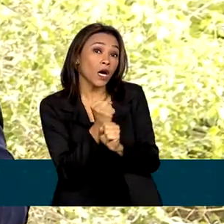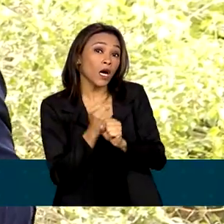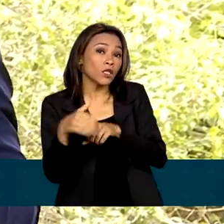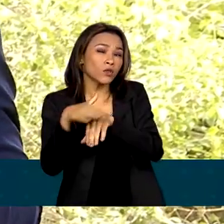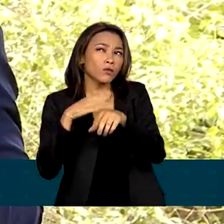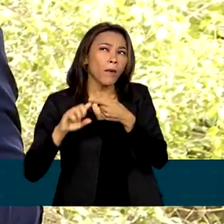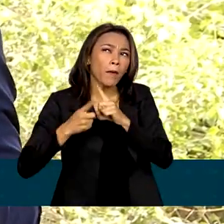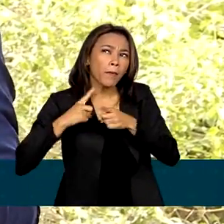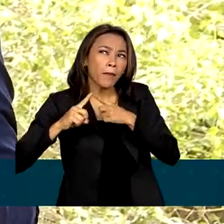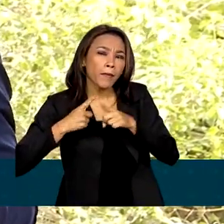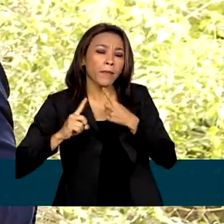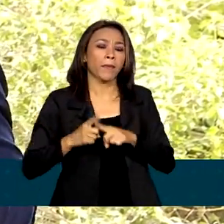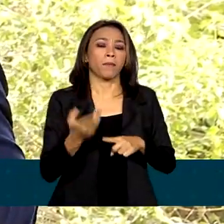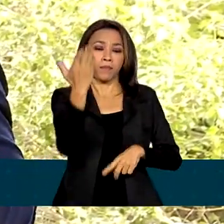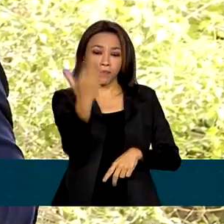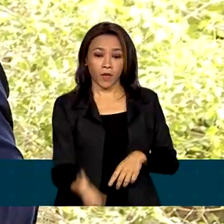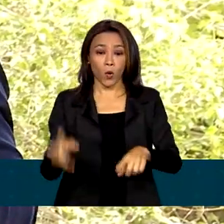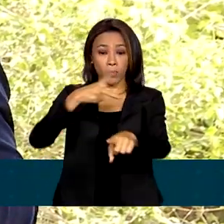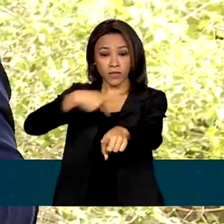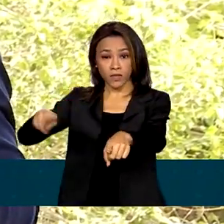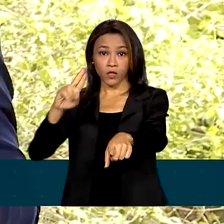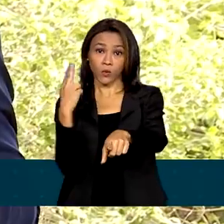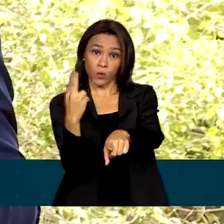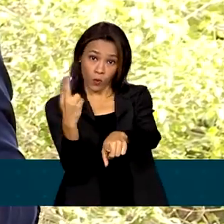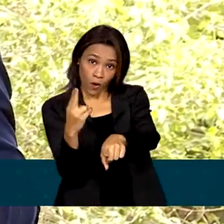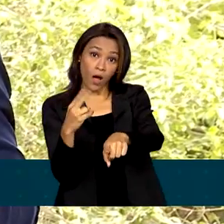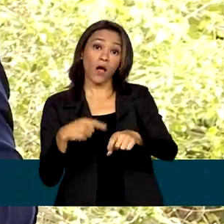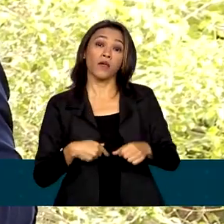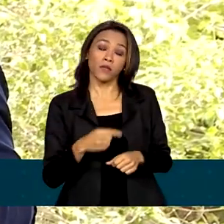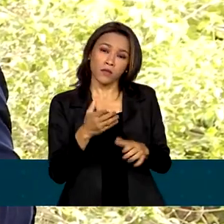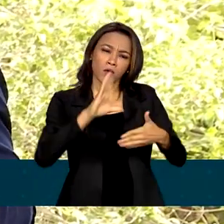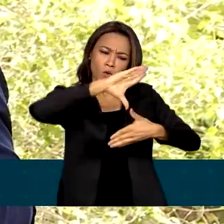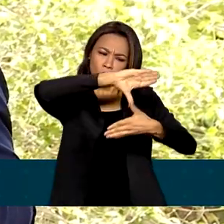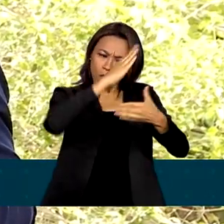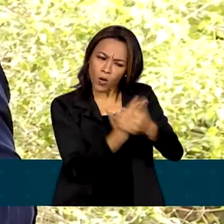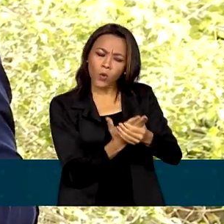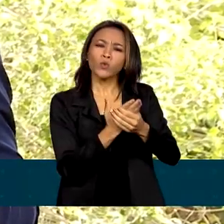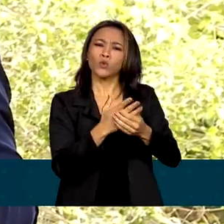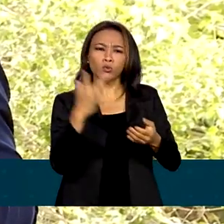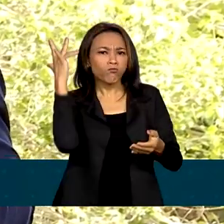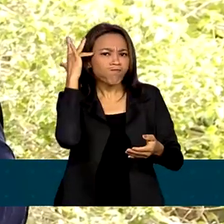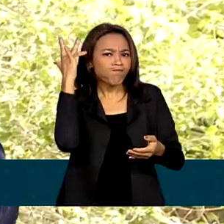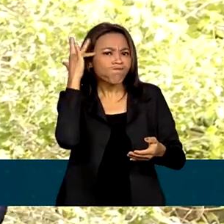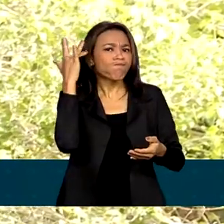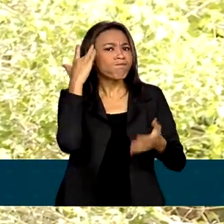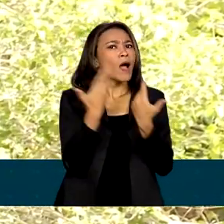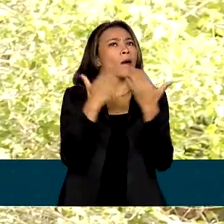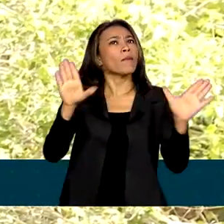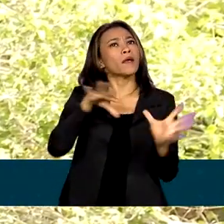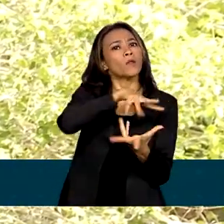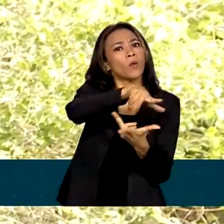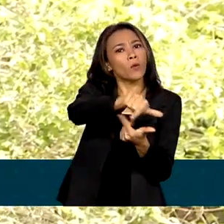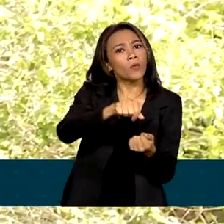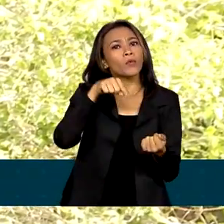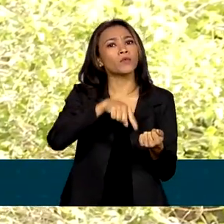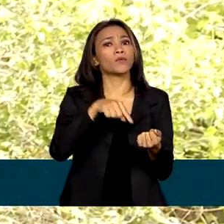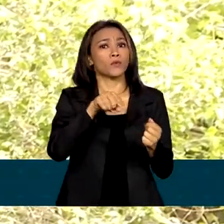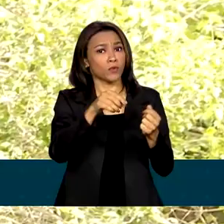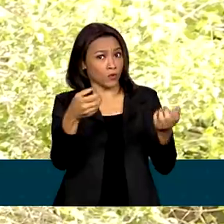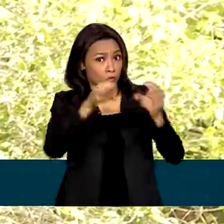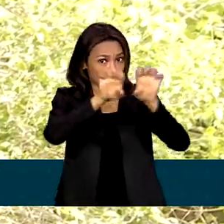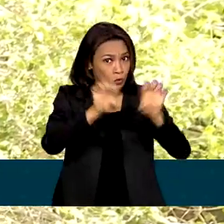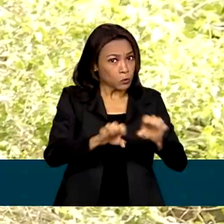O presidente uruguaio defendeu um Mercosul moderno, flexível e aberto ao mundo. Segundo Lacalle,